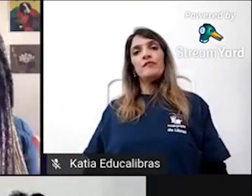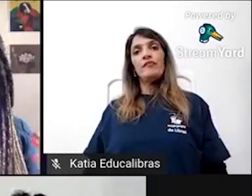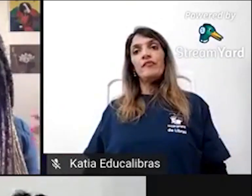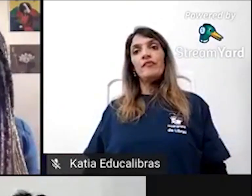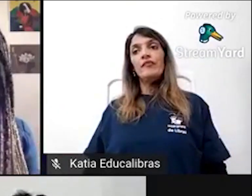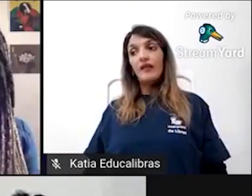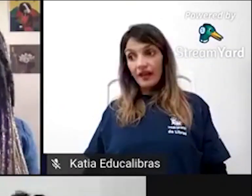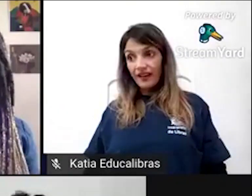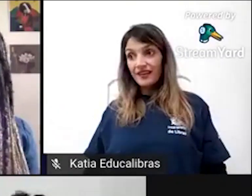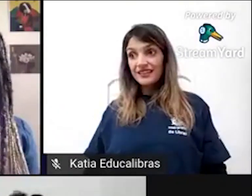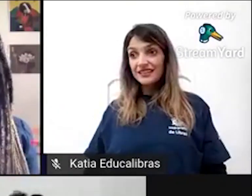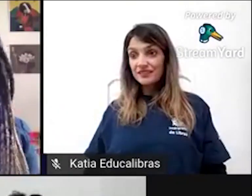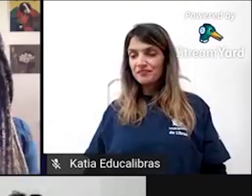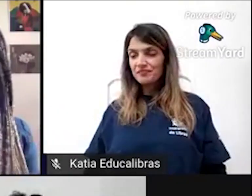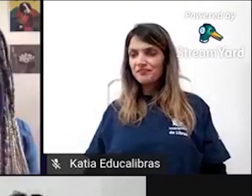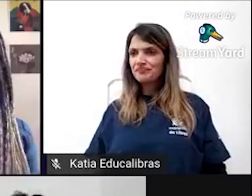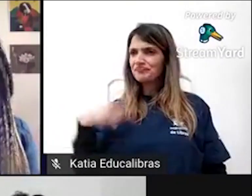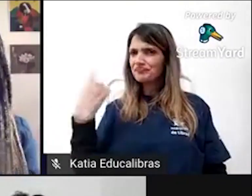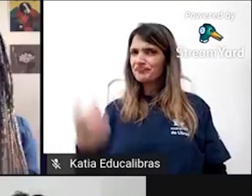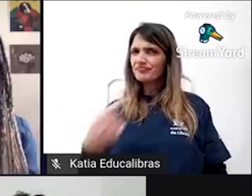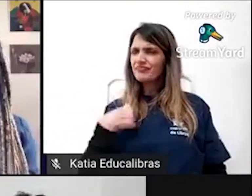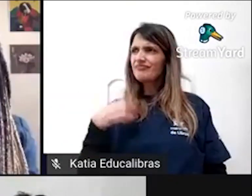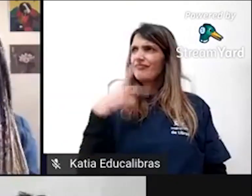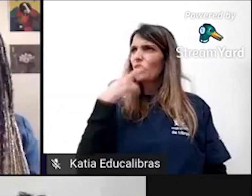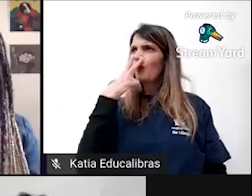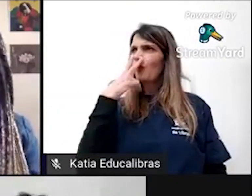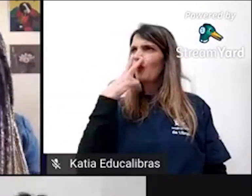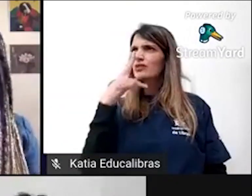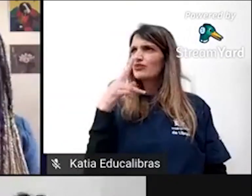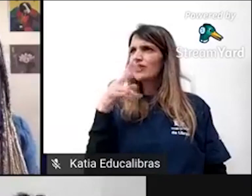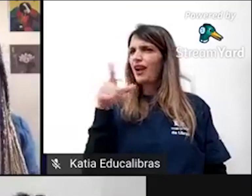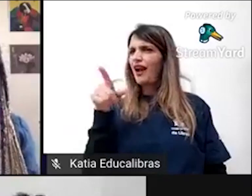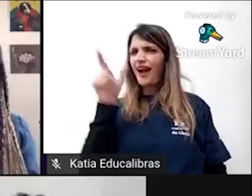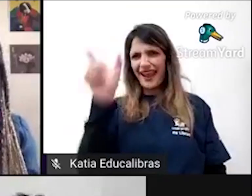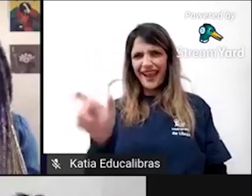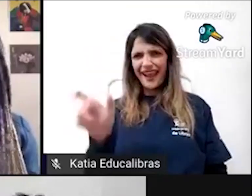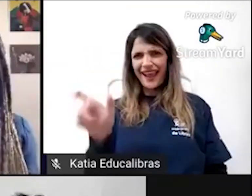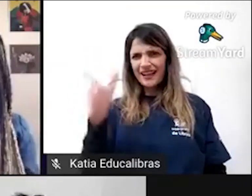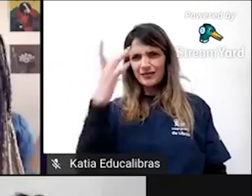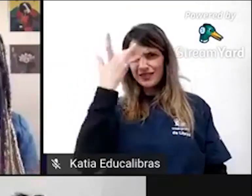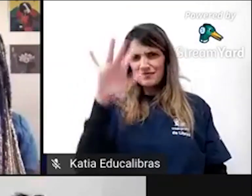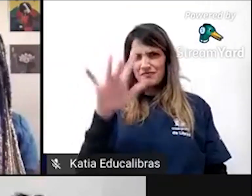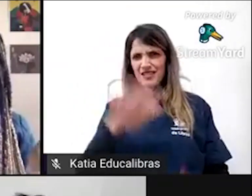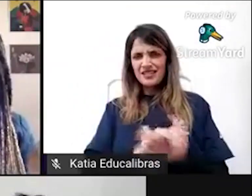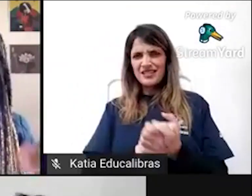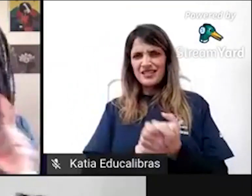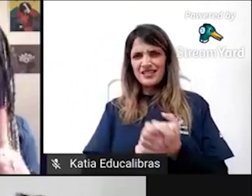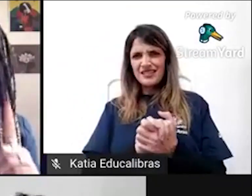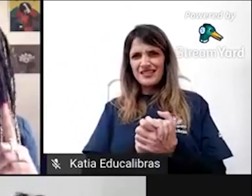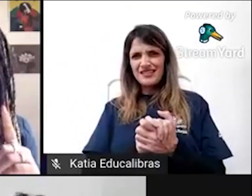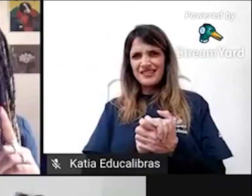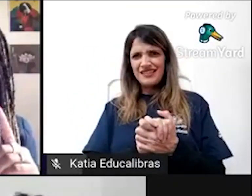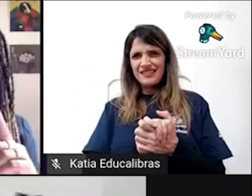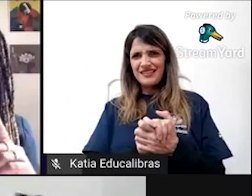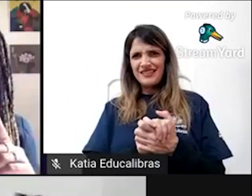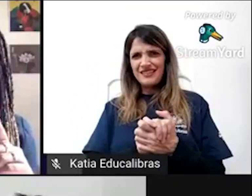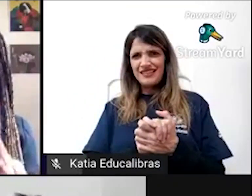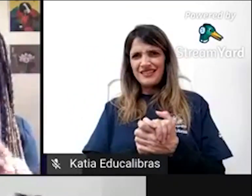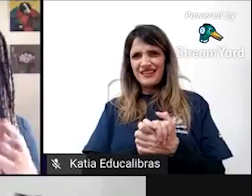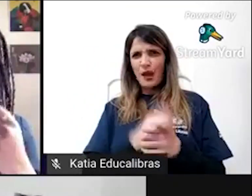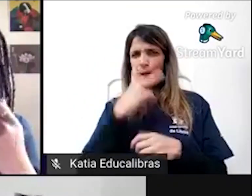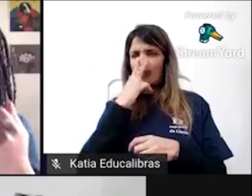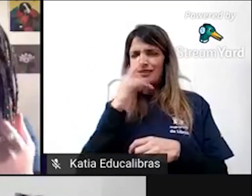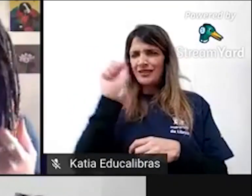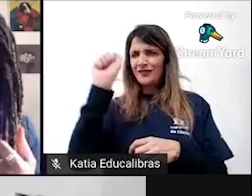numa perspectiva, eu acho que, sem ela saber, mas ancestral, com uma cosmovisão até parecida com a